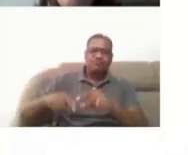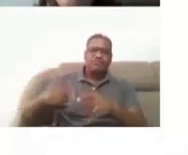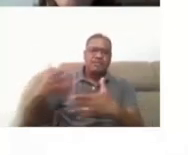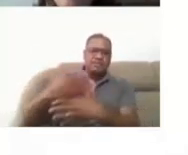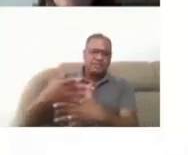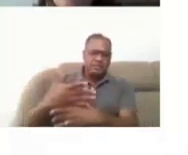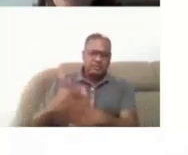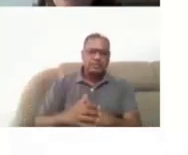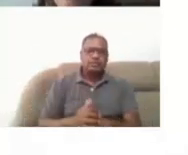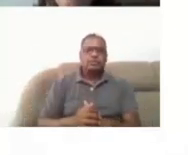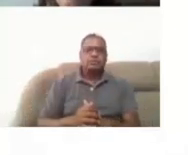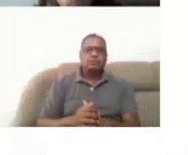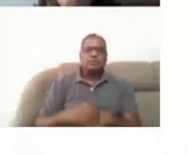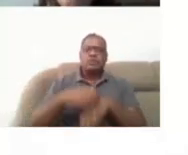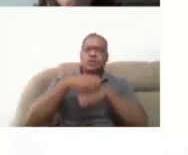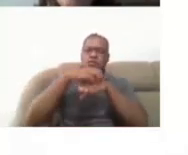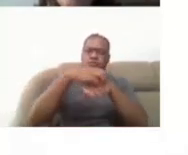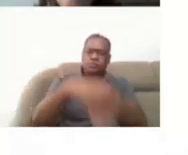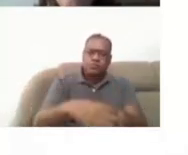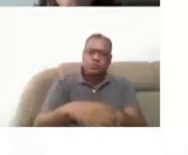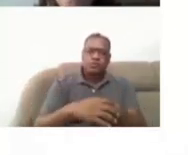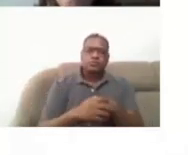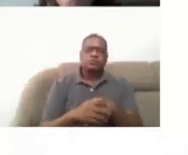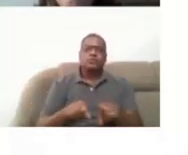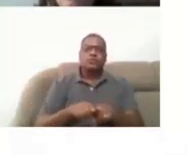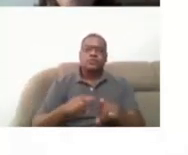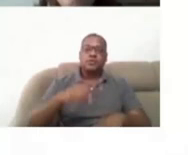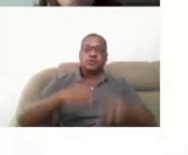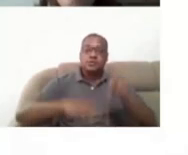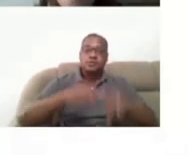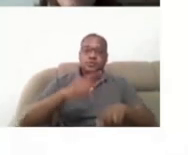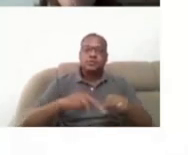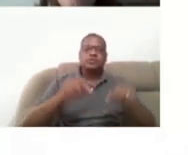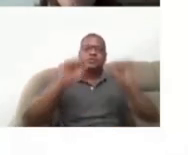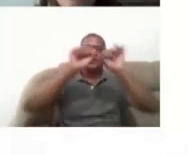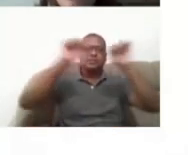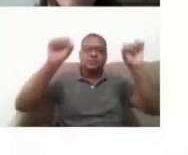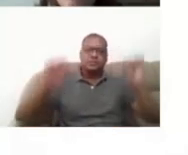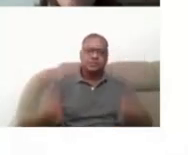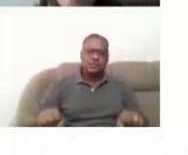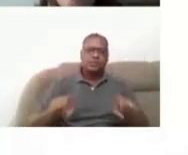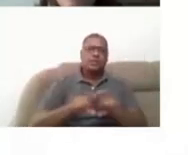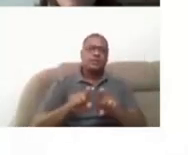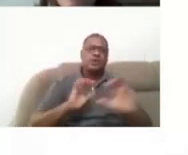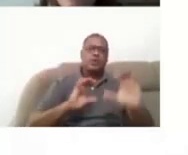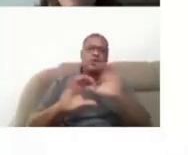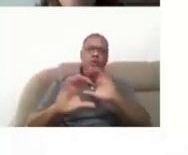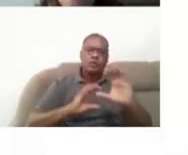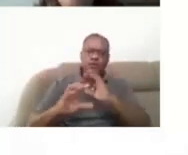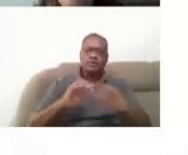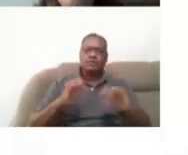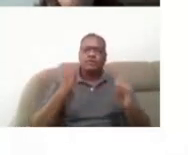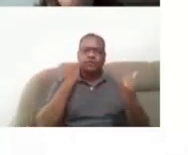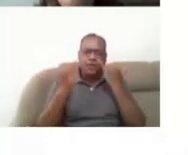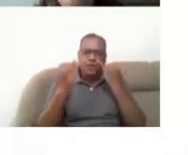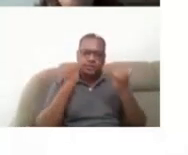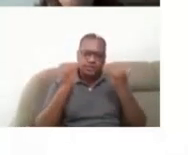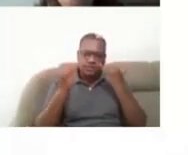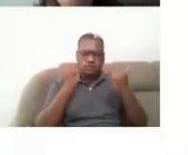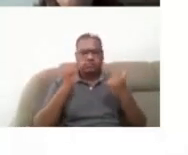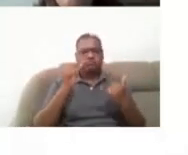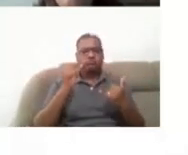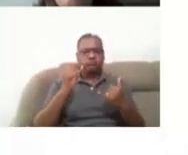serviços de transporte e dos dispositivos, sistemas e meios de comunicação e informação por pessoa